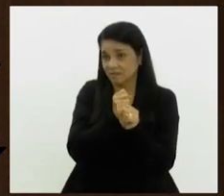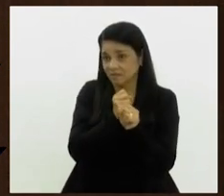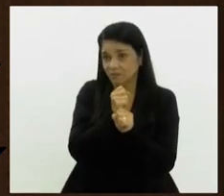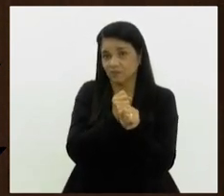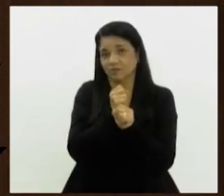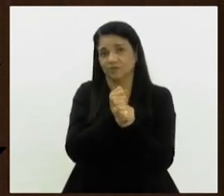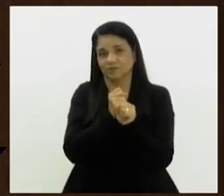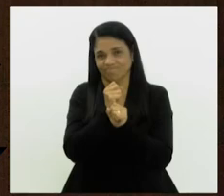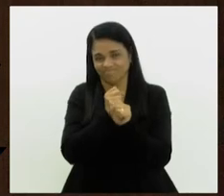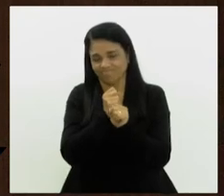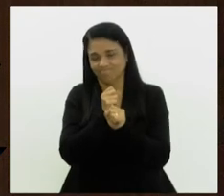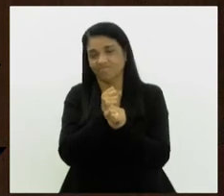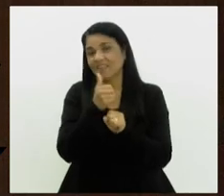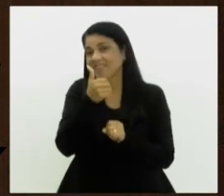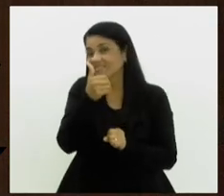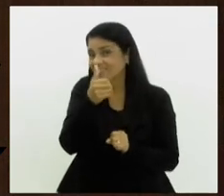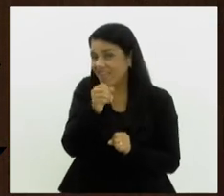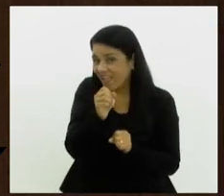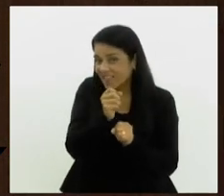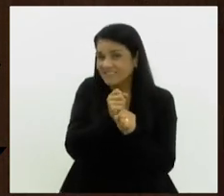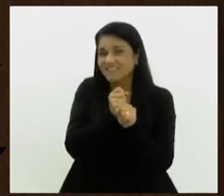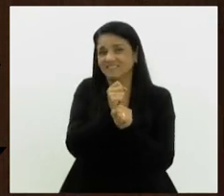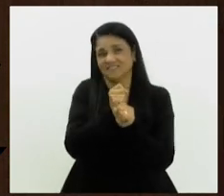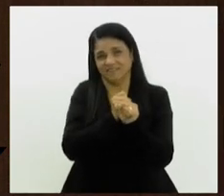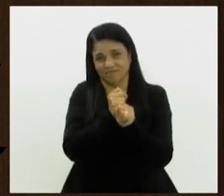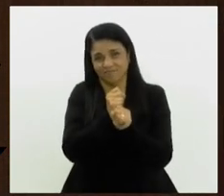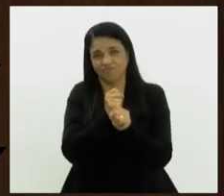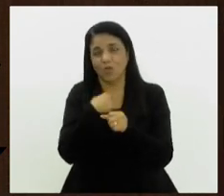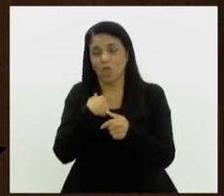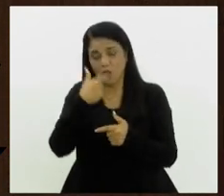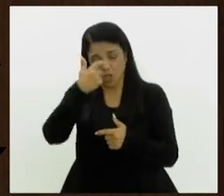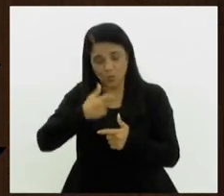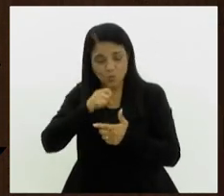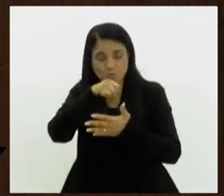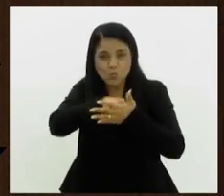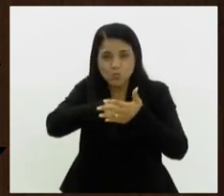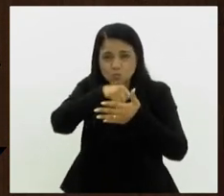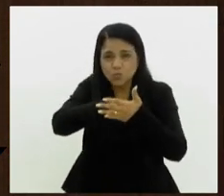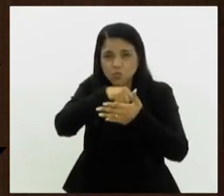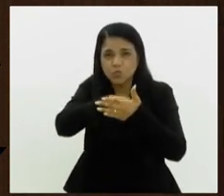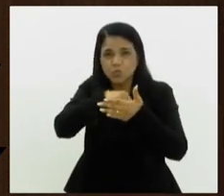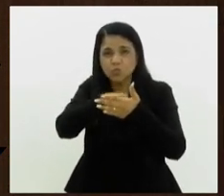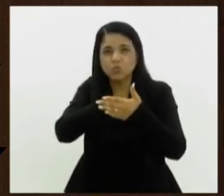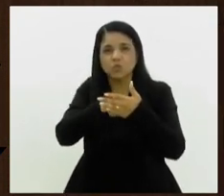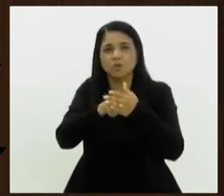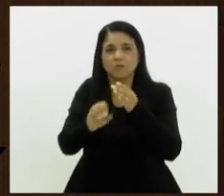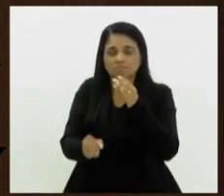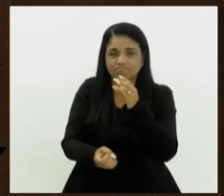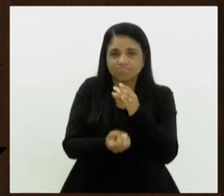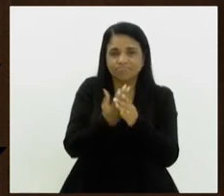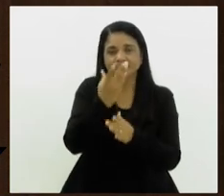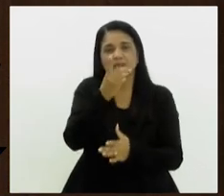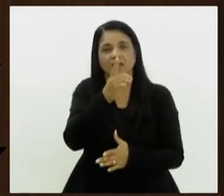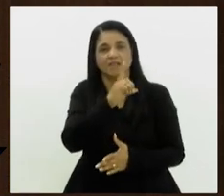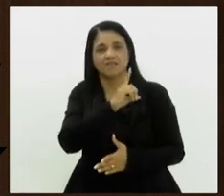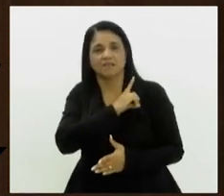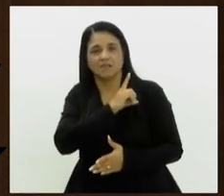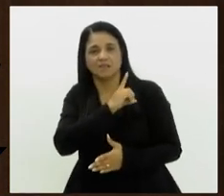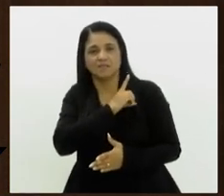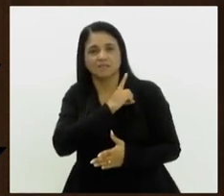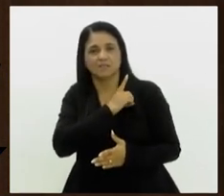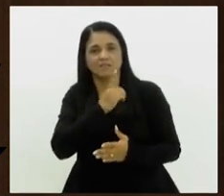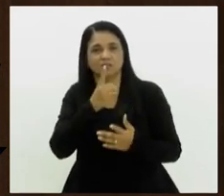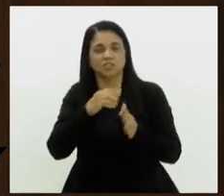foram 10 anos que eu tive que lutar para que fosse implantada a Delegacia de Crimes